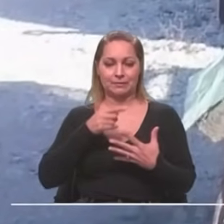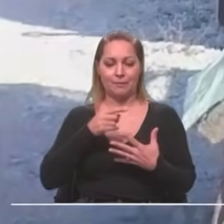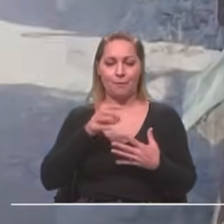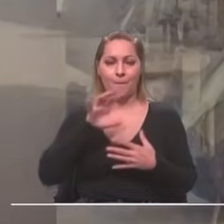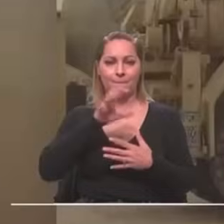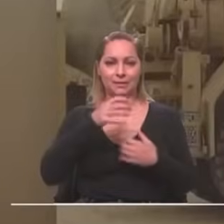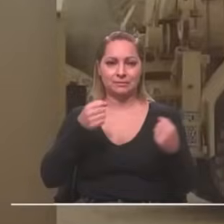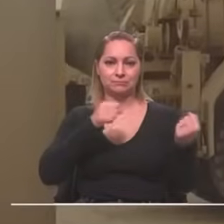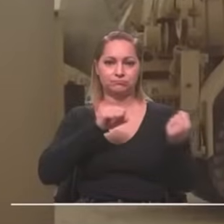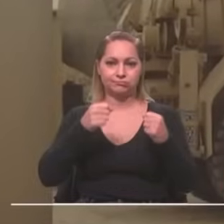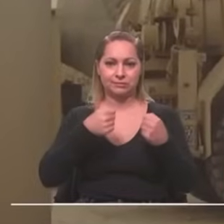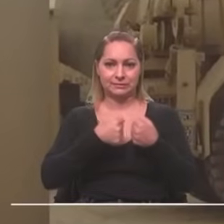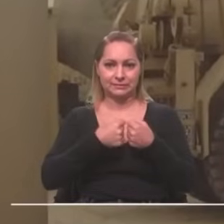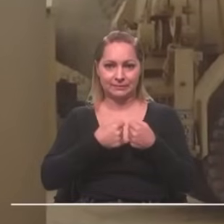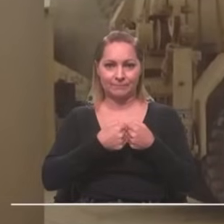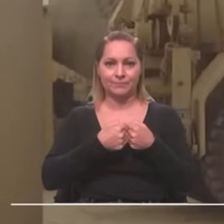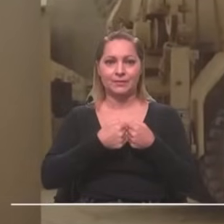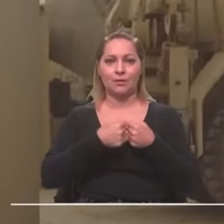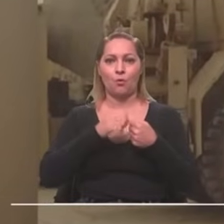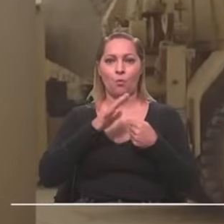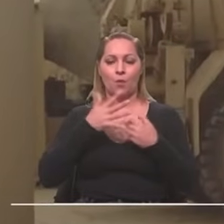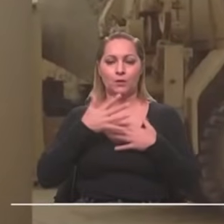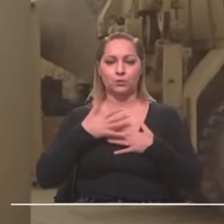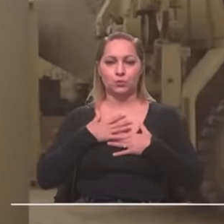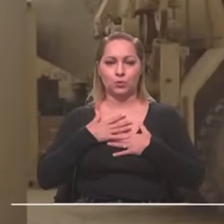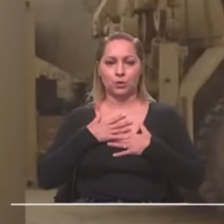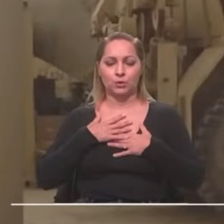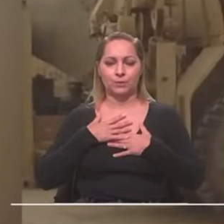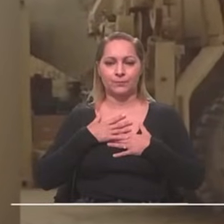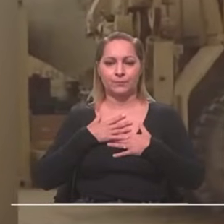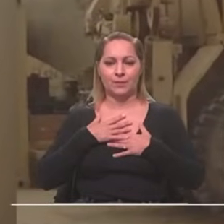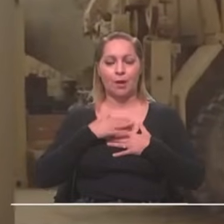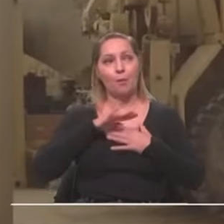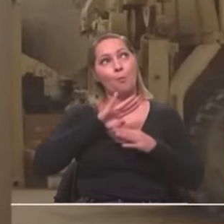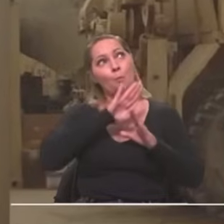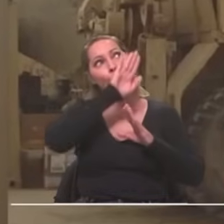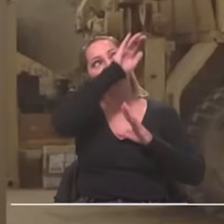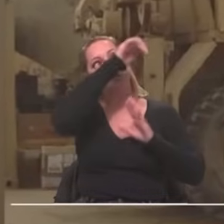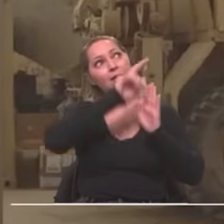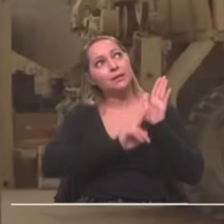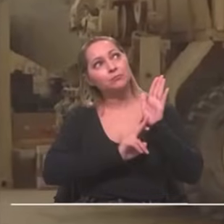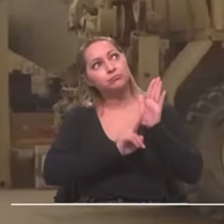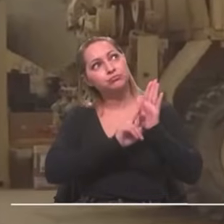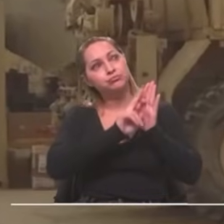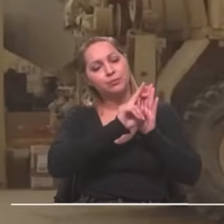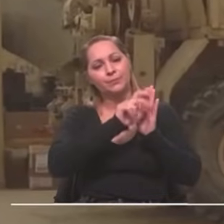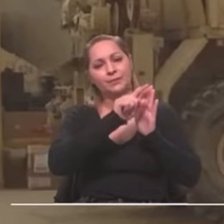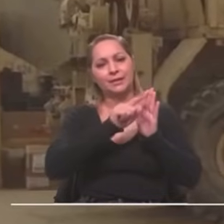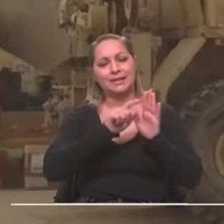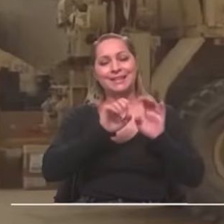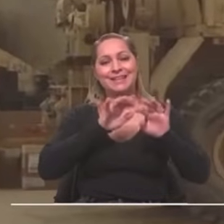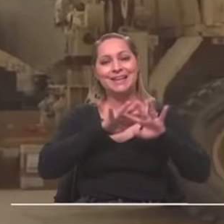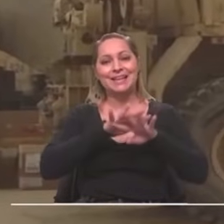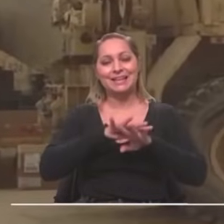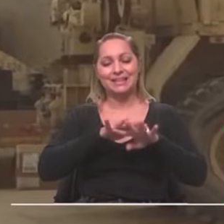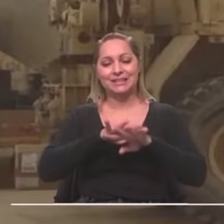conflito armado foi quando íamos subir uma montanha, tivemos que colocar redes,